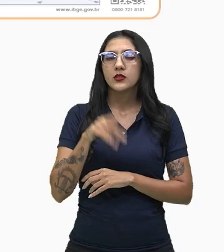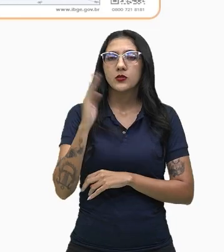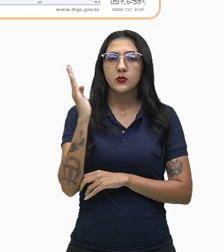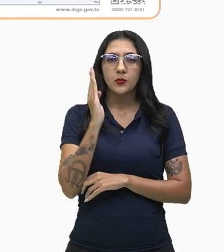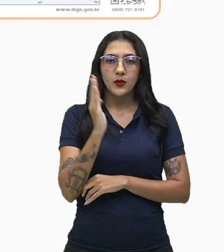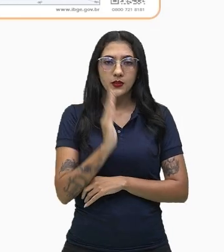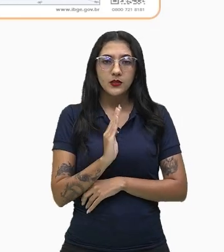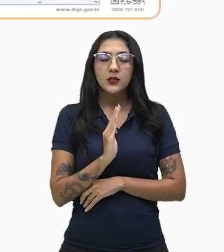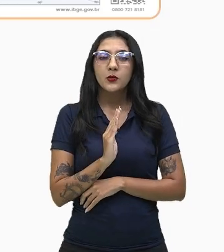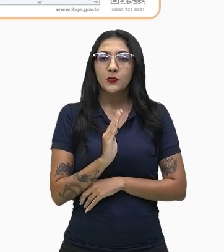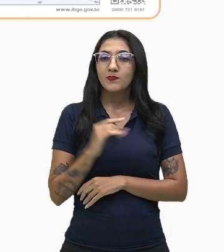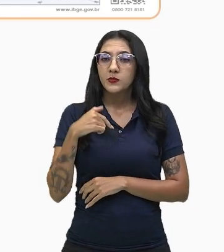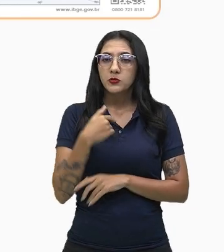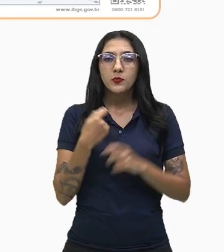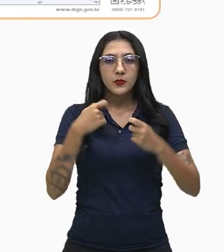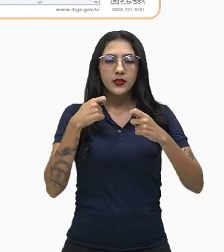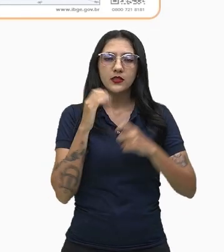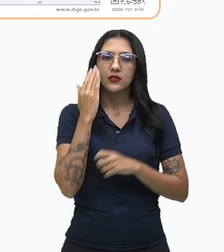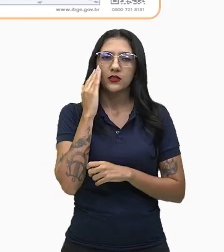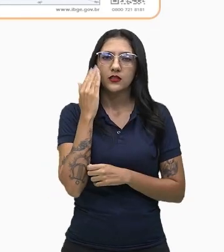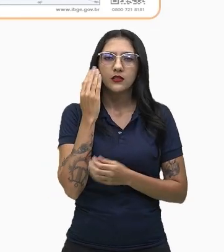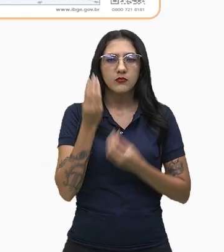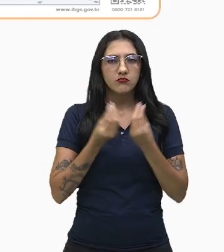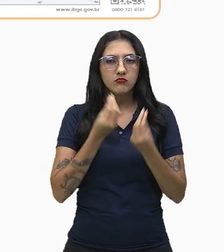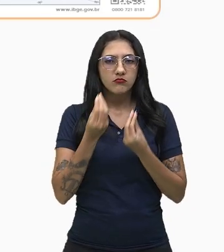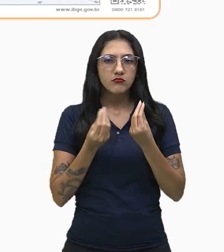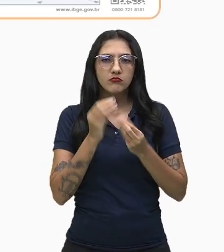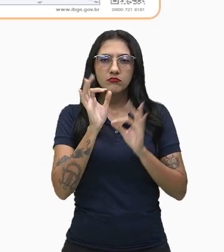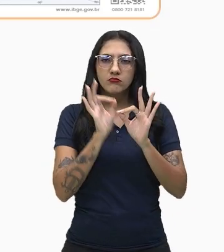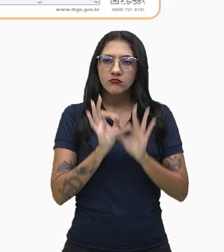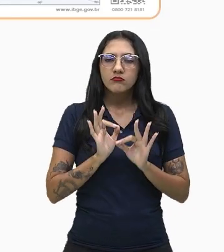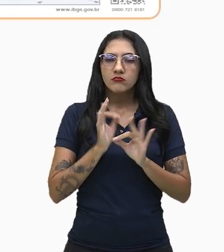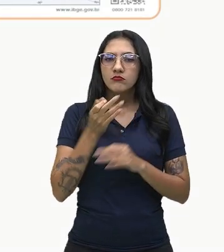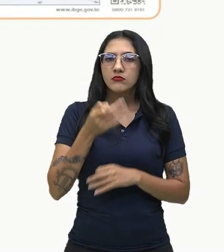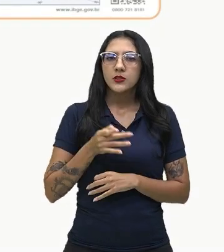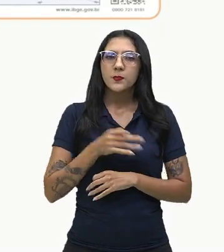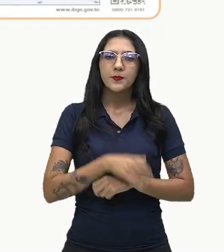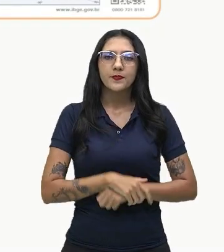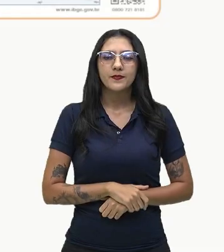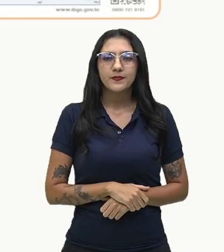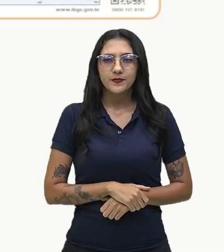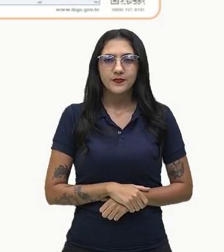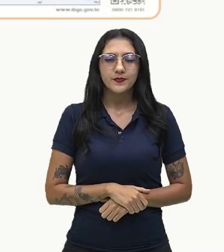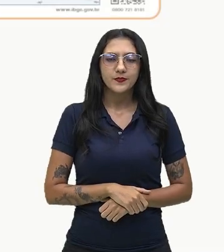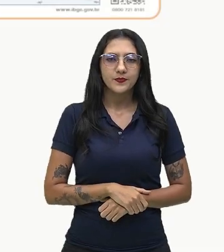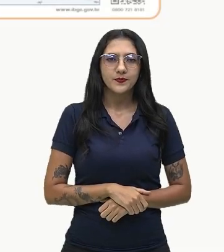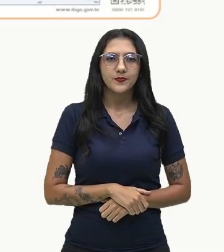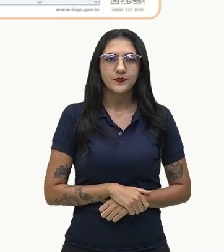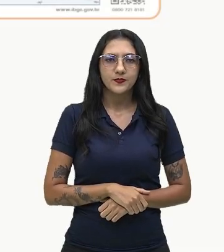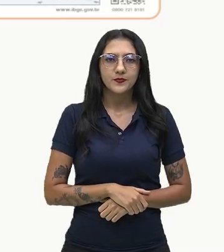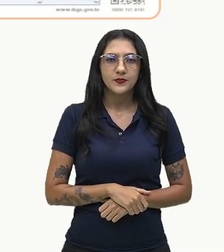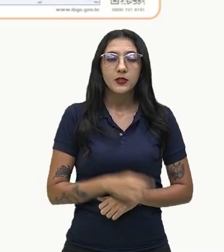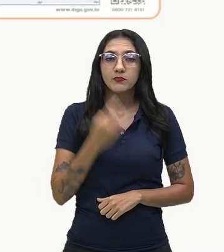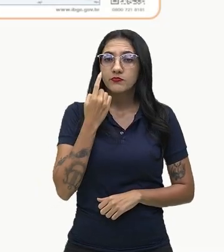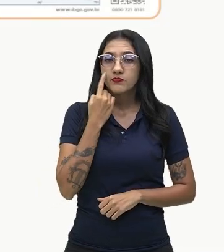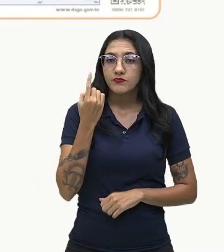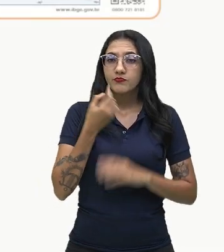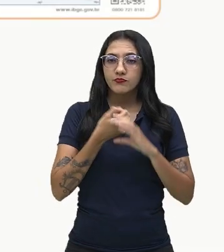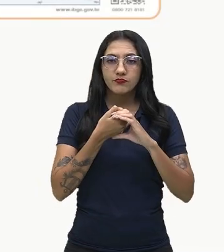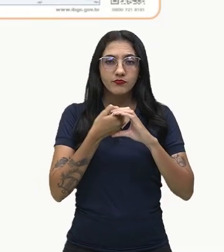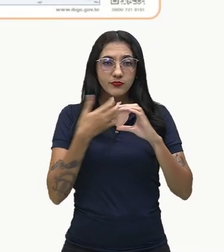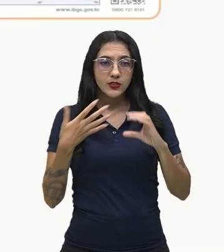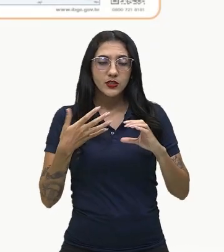para a gente entender esse processo de regionalização, nós vamos observar aí algumas características,